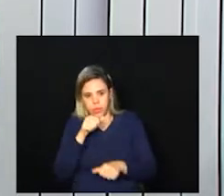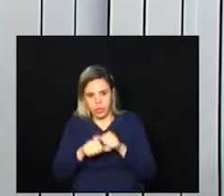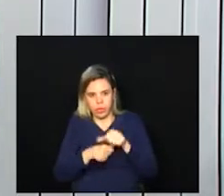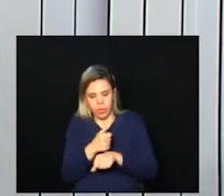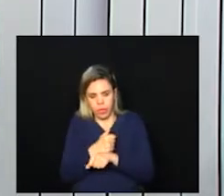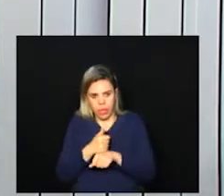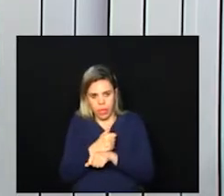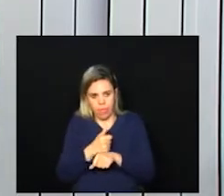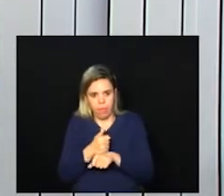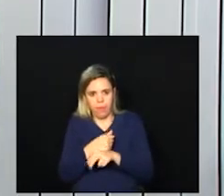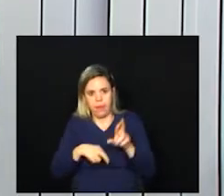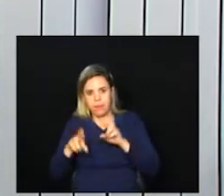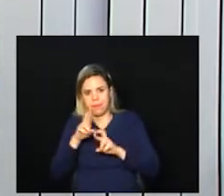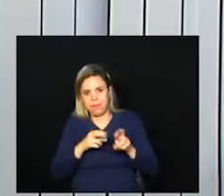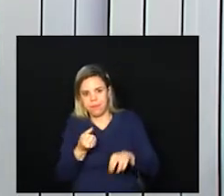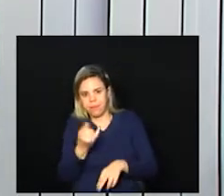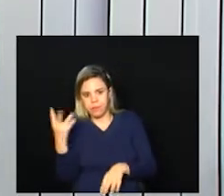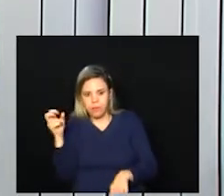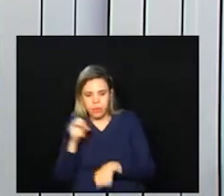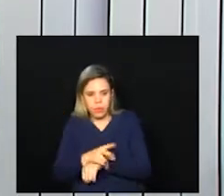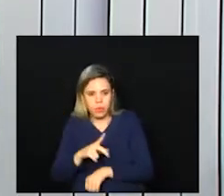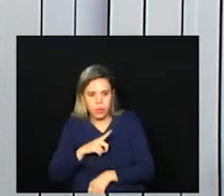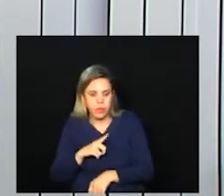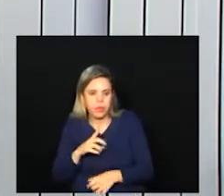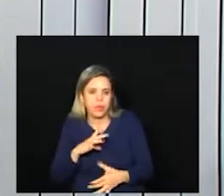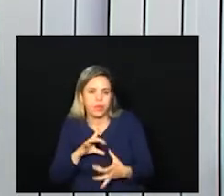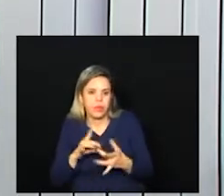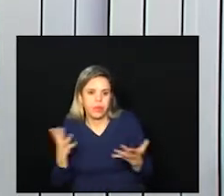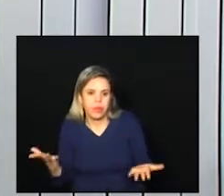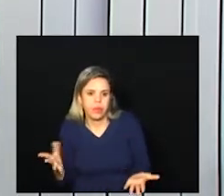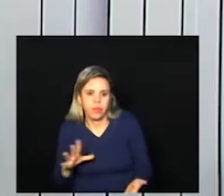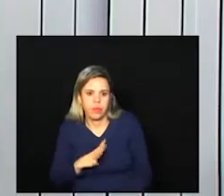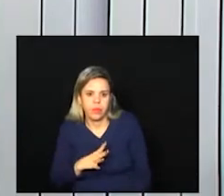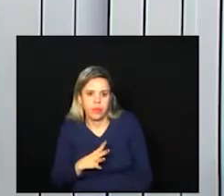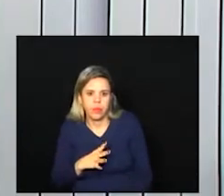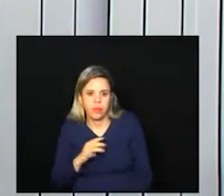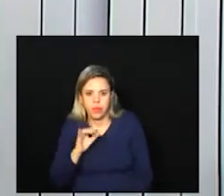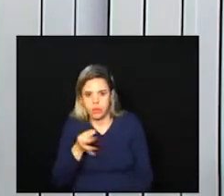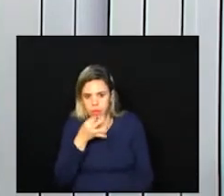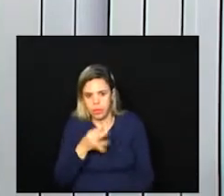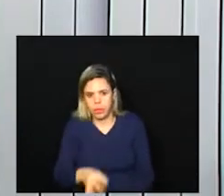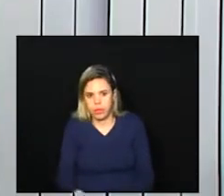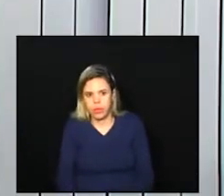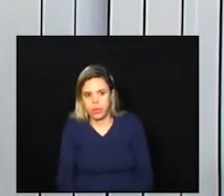de área, confira agora as vagas disponíveis para a cidade de Jundiaí.